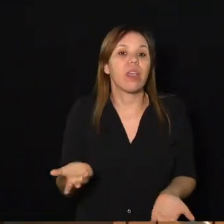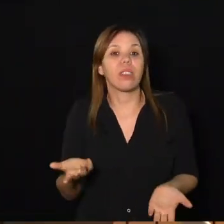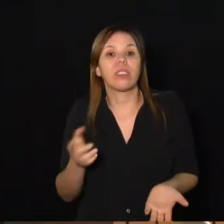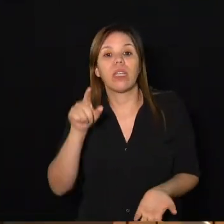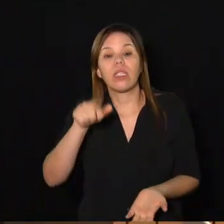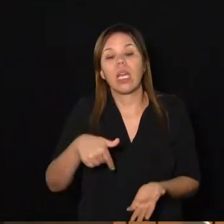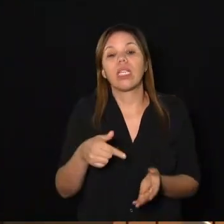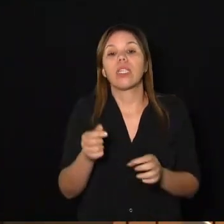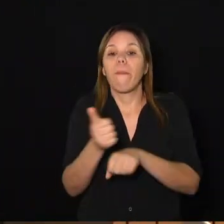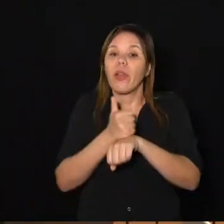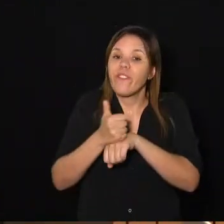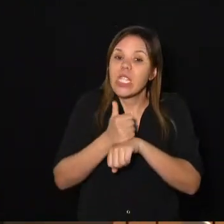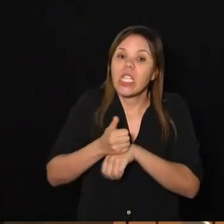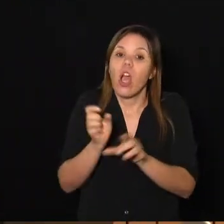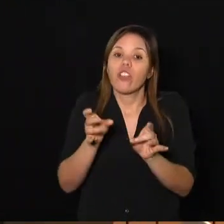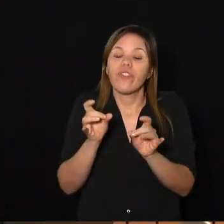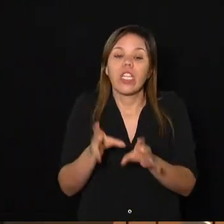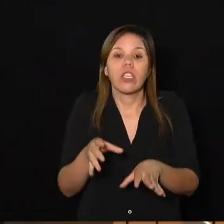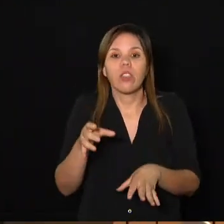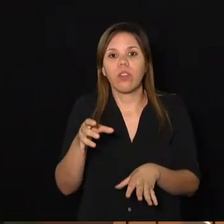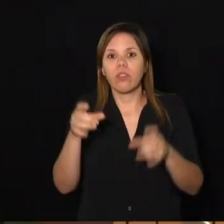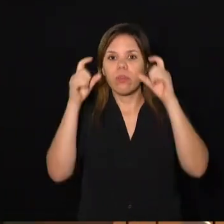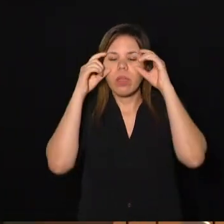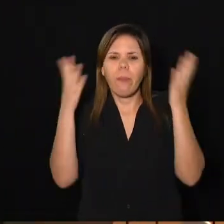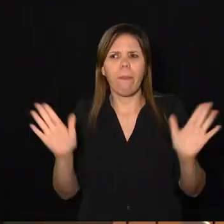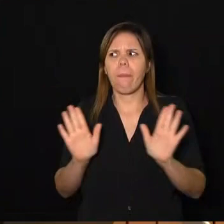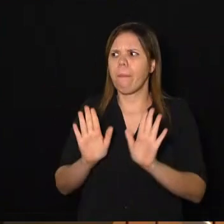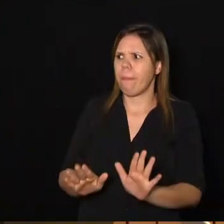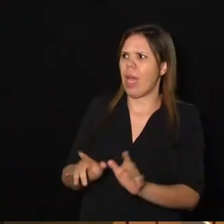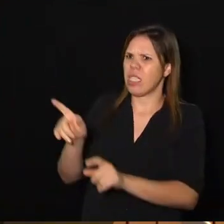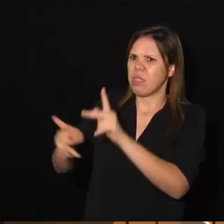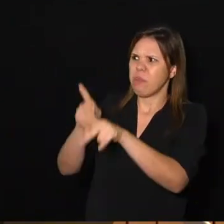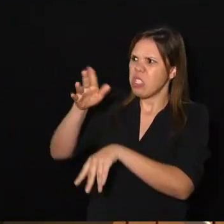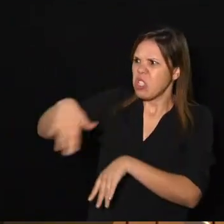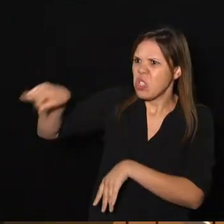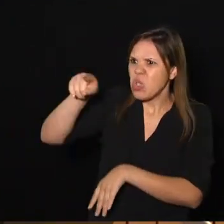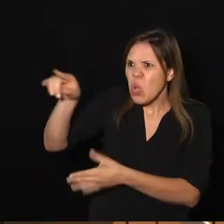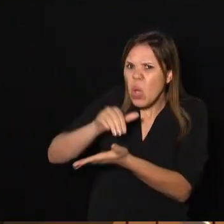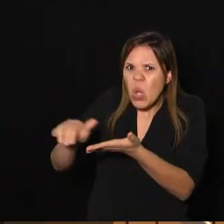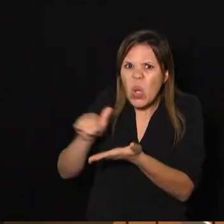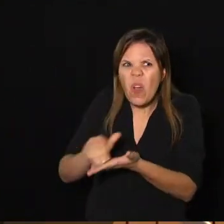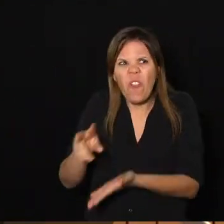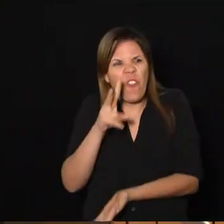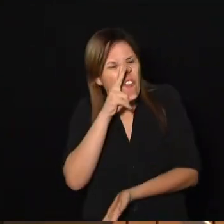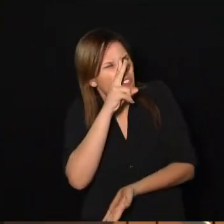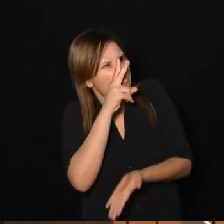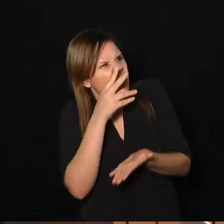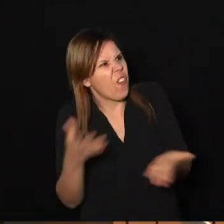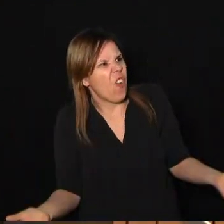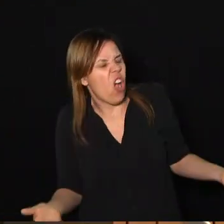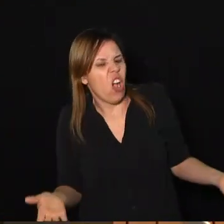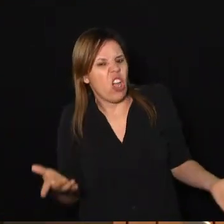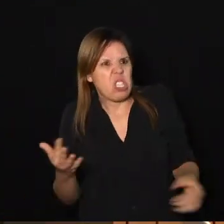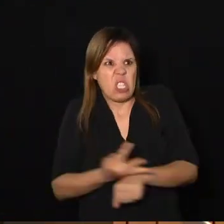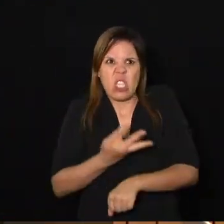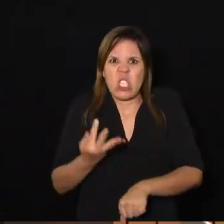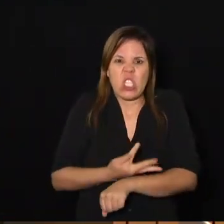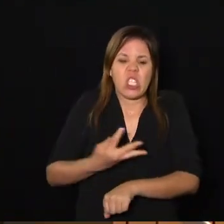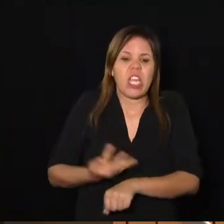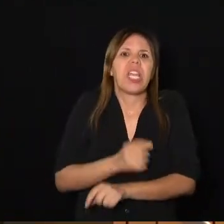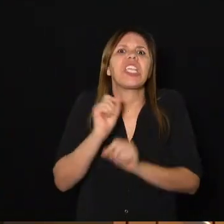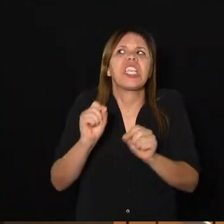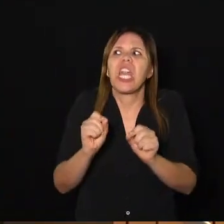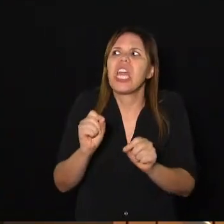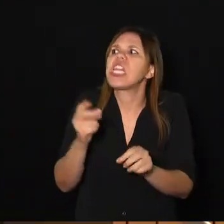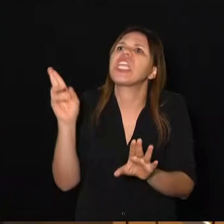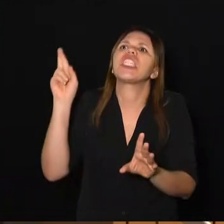falou mas os caras são fortes palavras do secretário de saúde os caras são fortes eu não sei quem são os caras não sei com quem